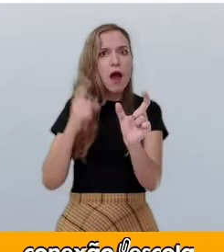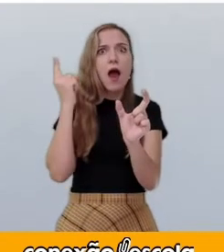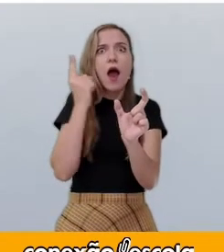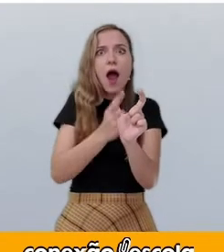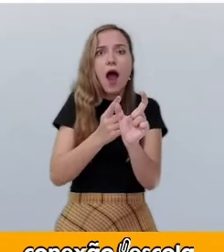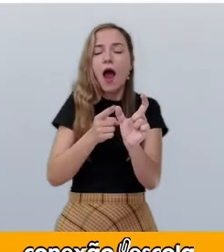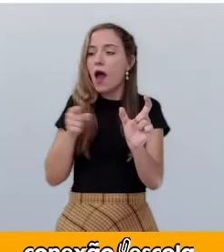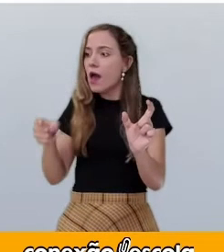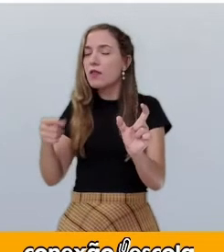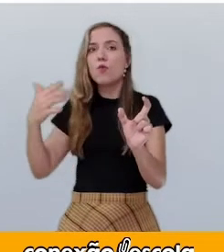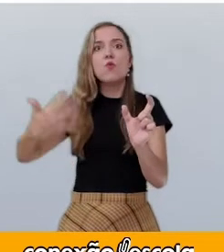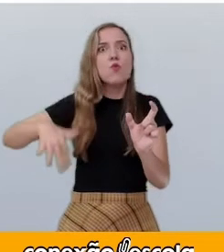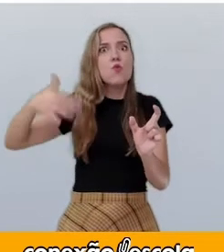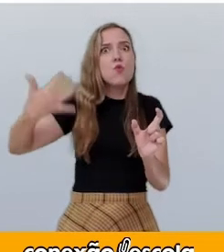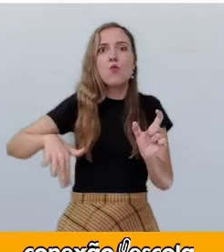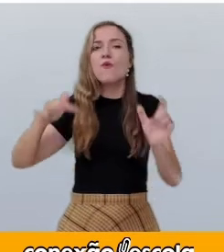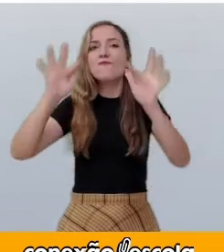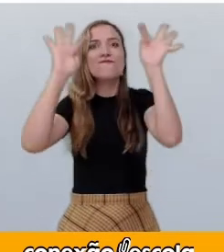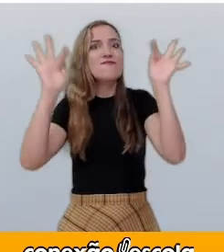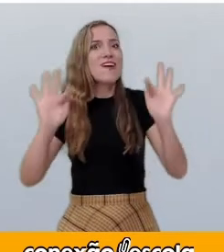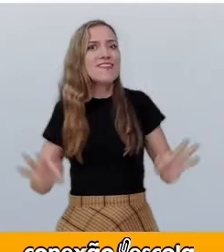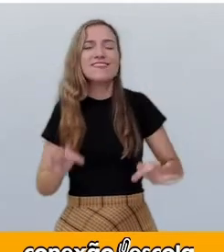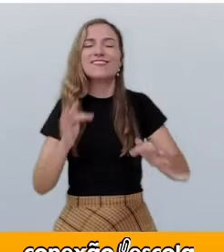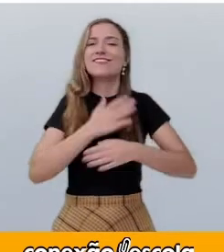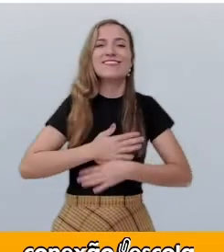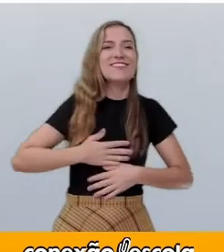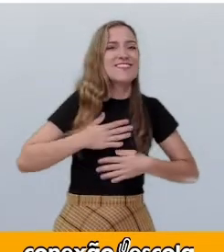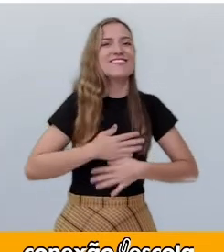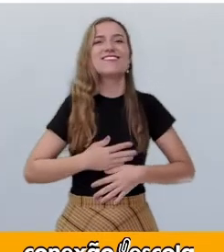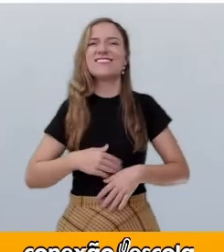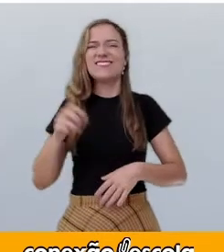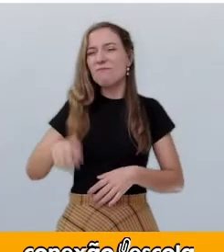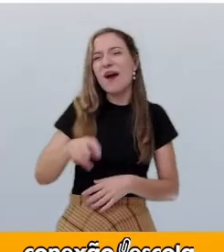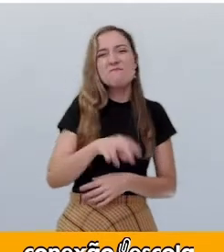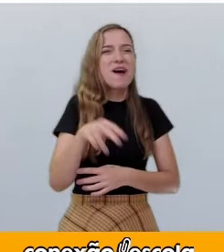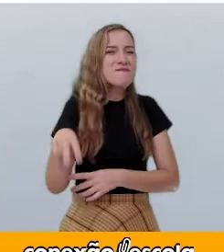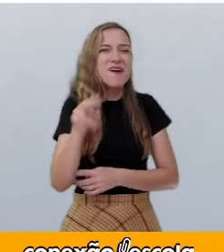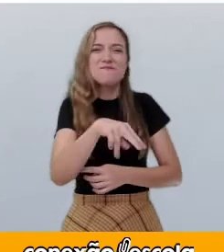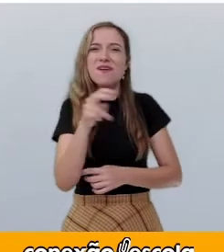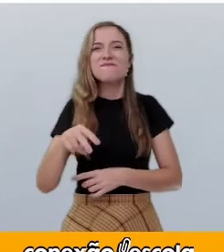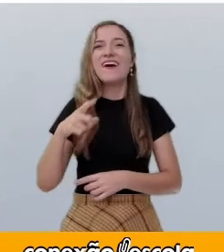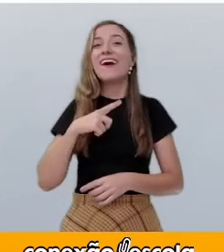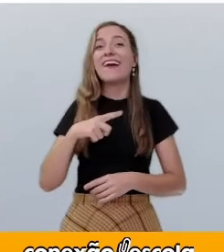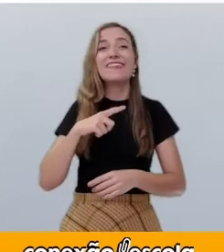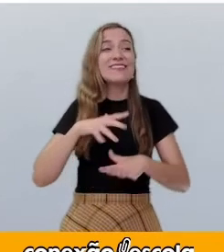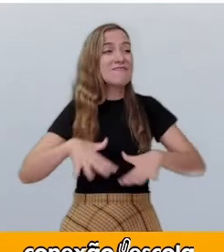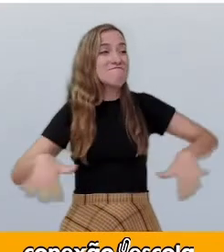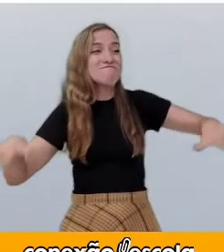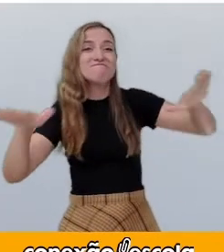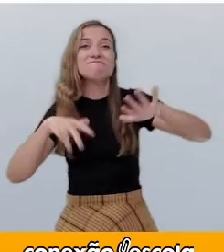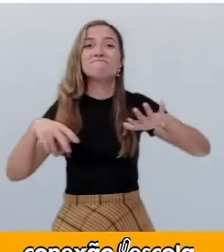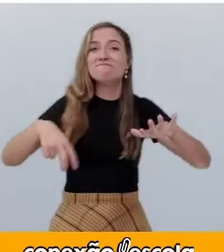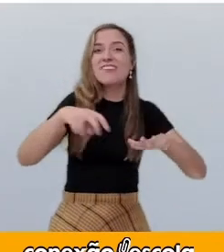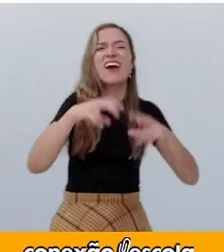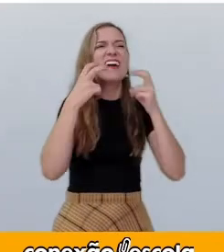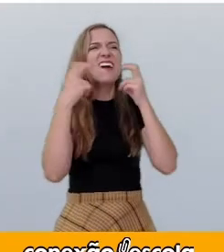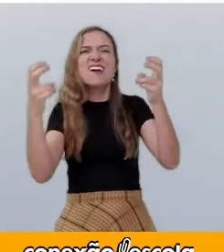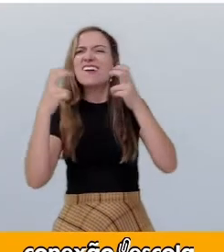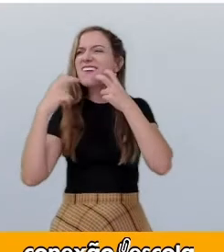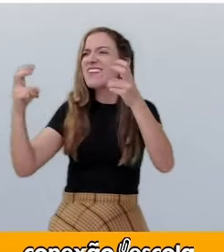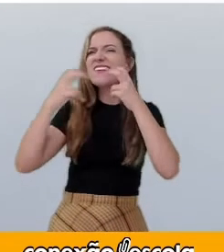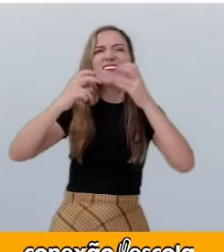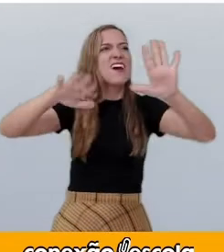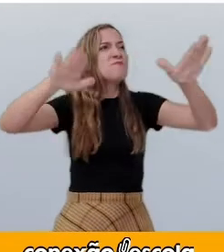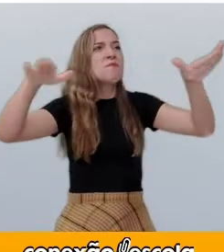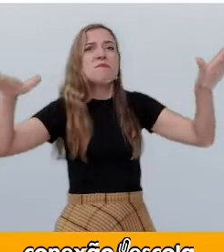o menino ficou tão feliz que corria pelos espaços da sua volta e